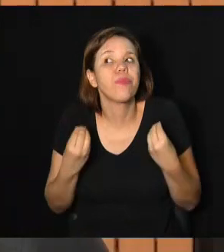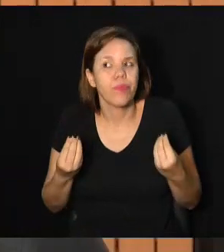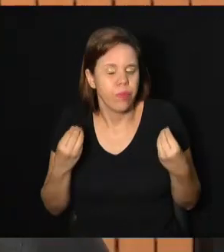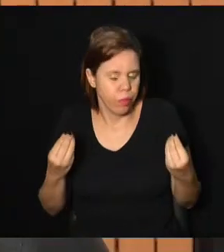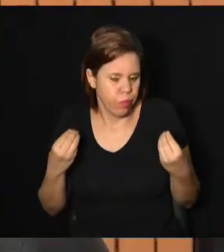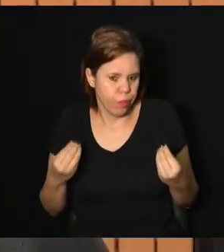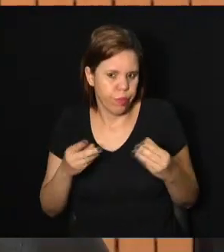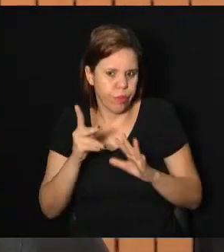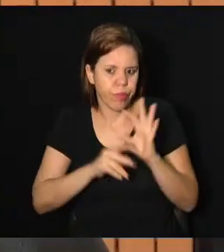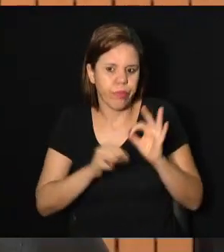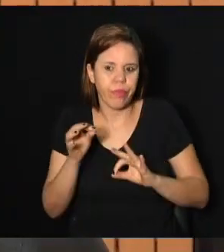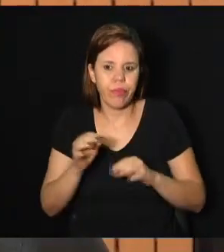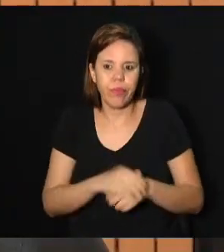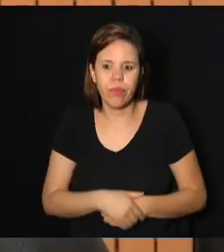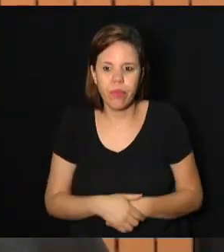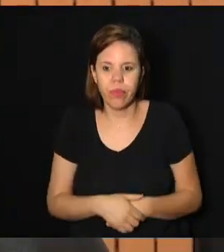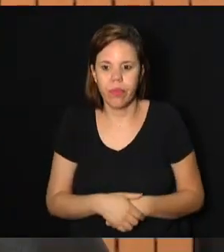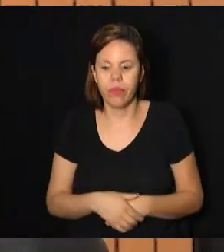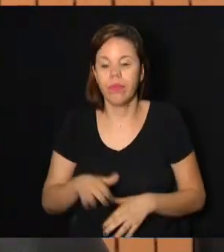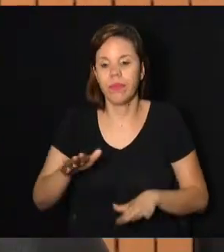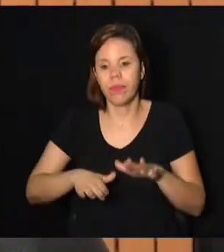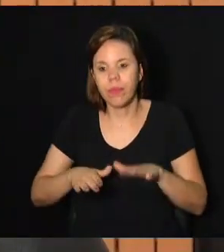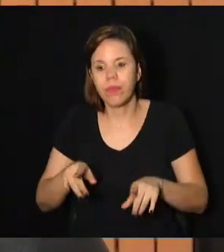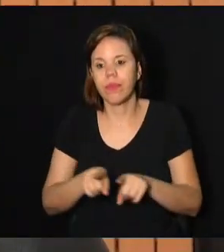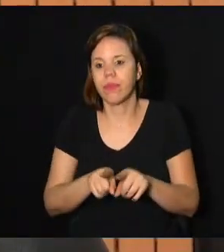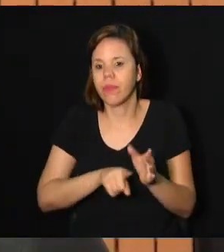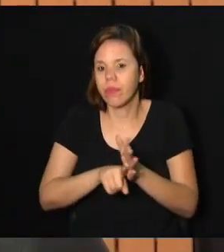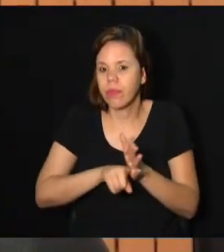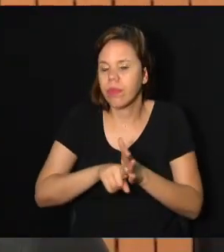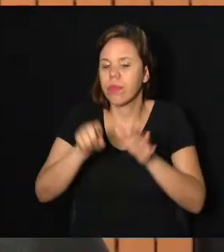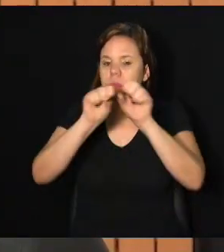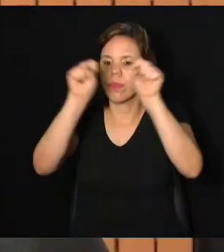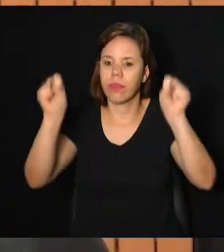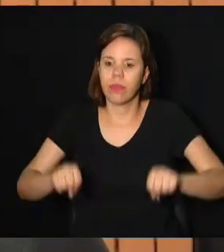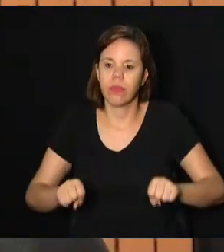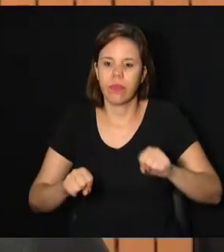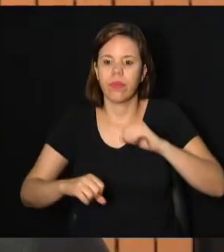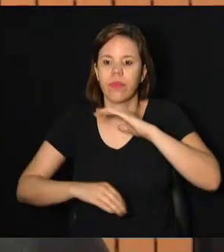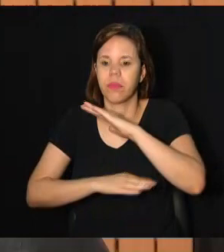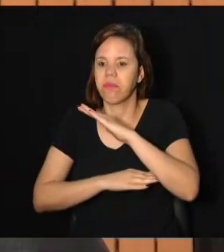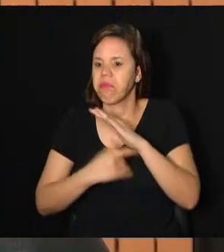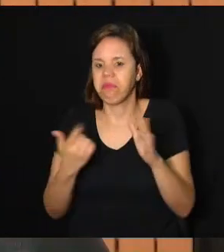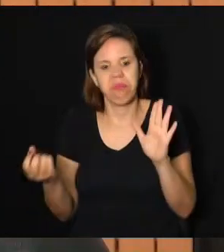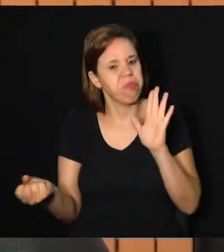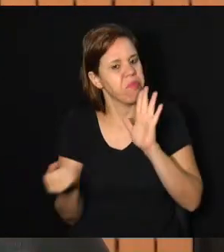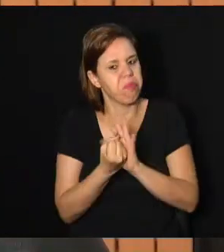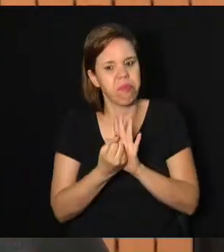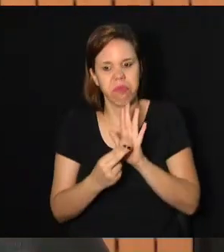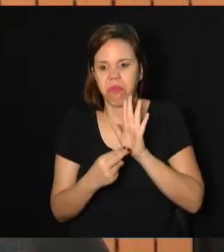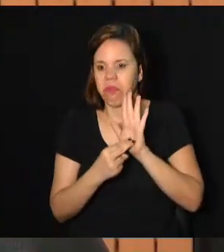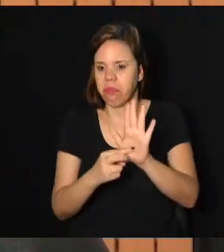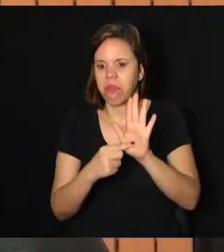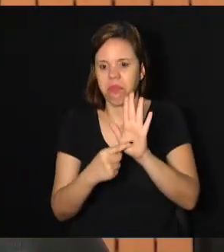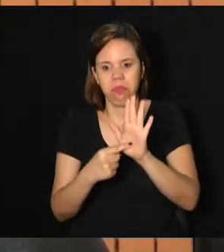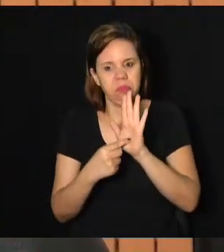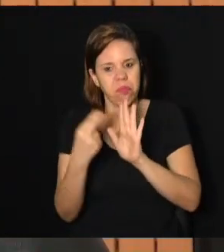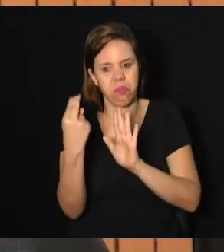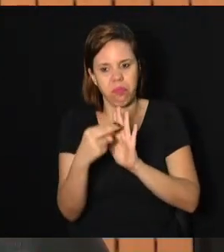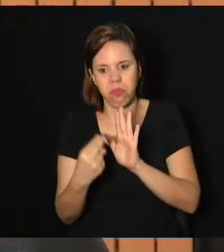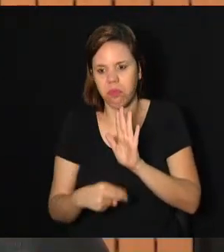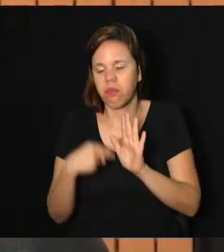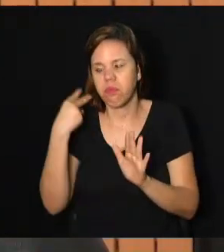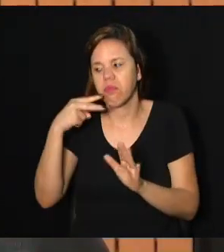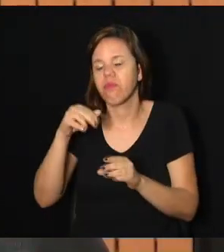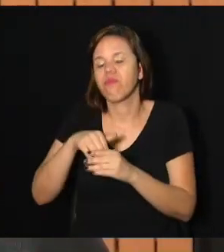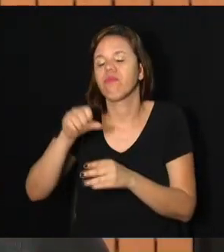naquele projeto. Muitas vezes consultavam o sistema da Câmara e não está registrado. Então, a votação simbólica